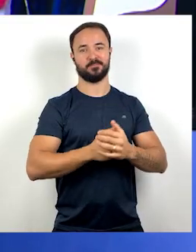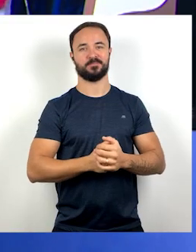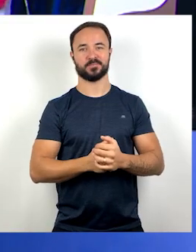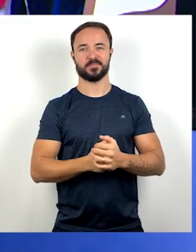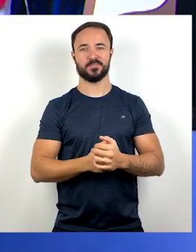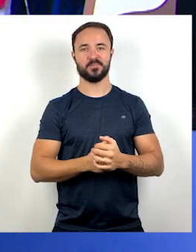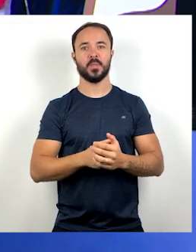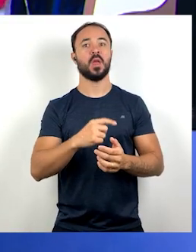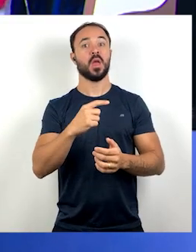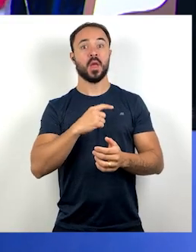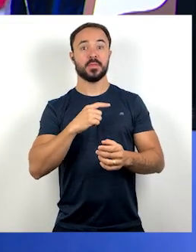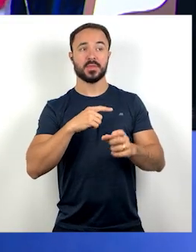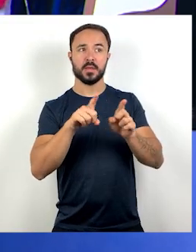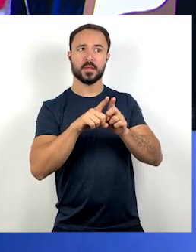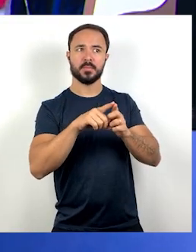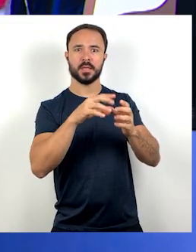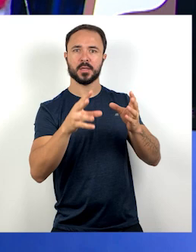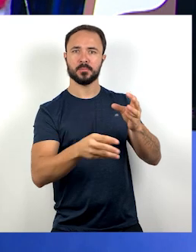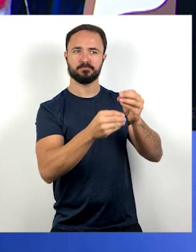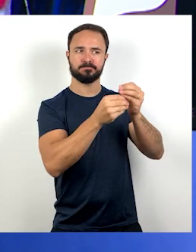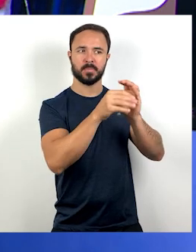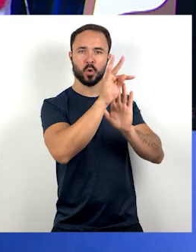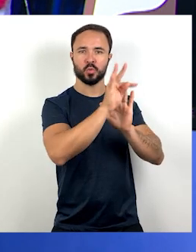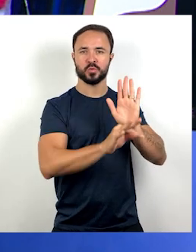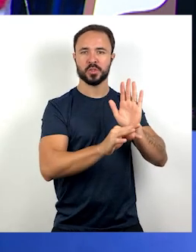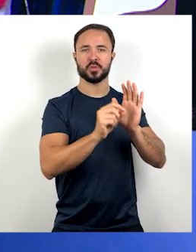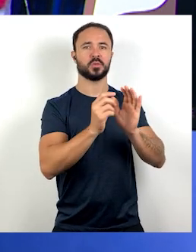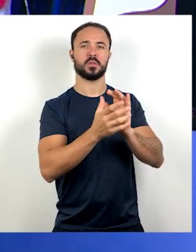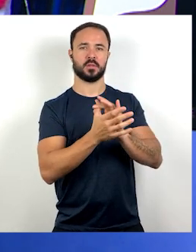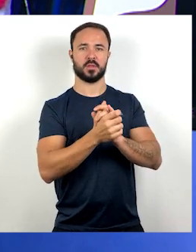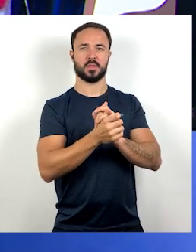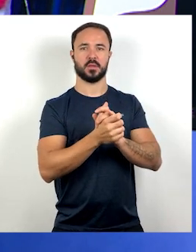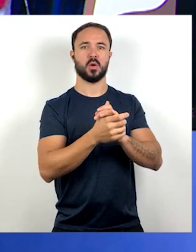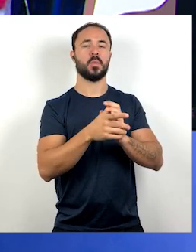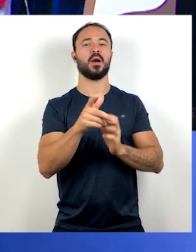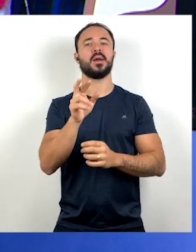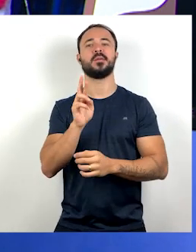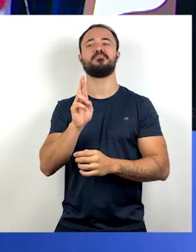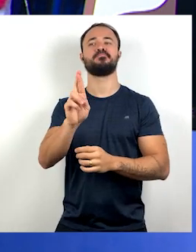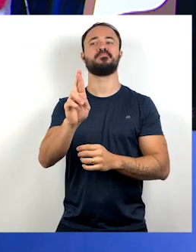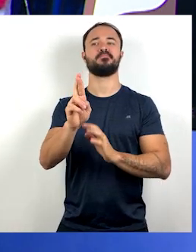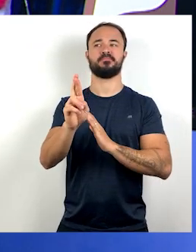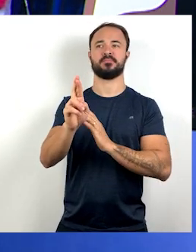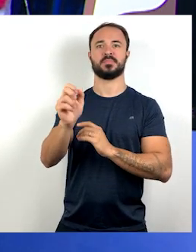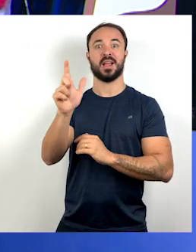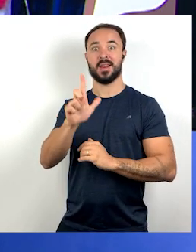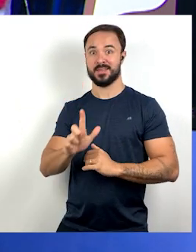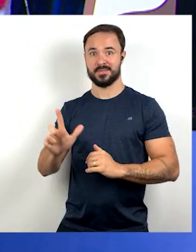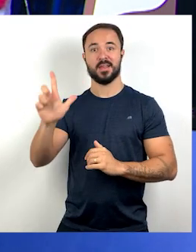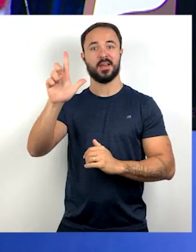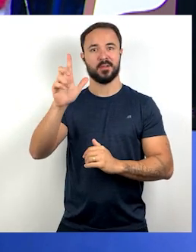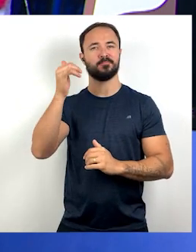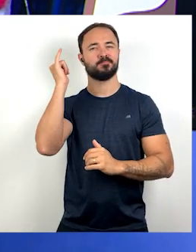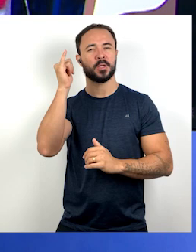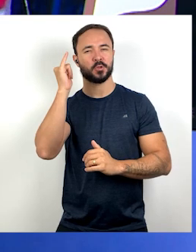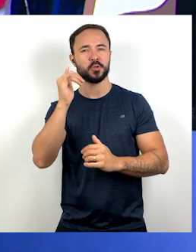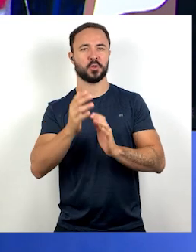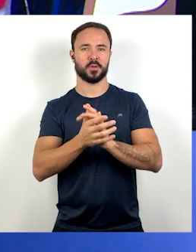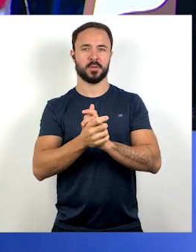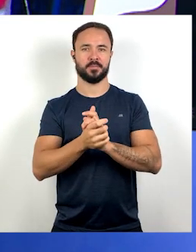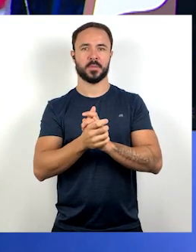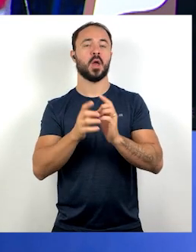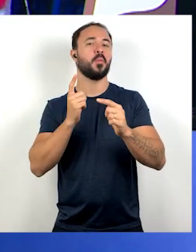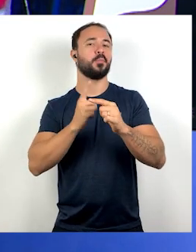nesse texto, uma relação entre literatura e história. Isso porque Anne Frank,